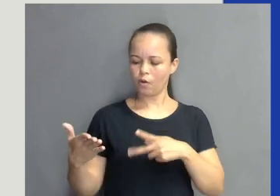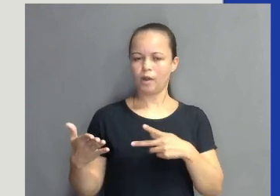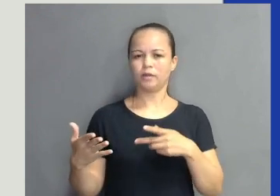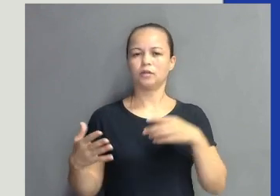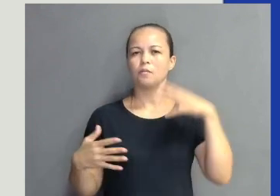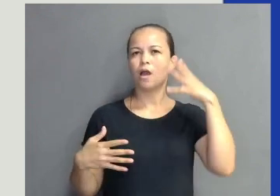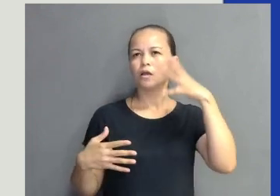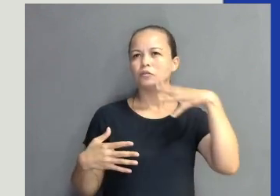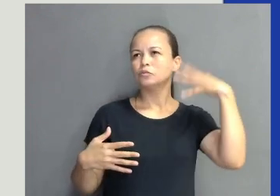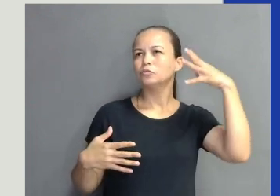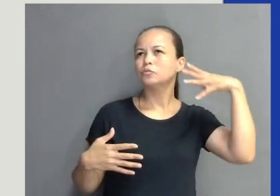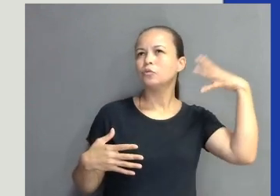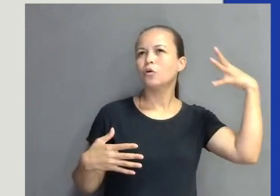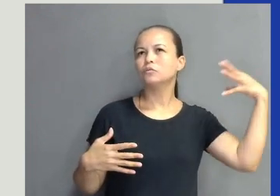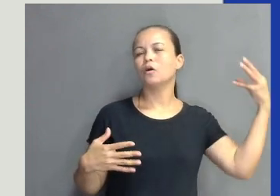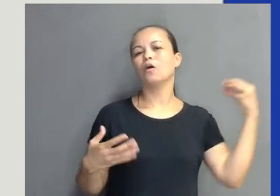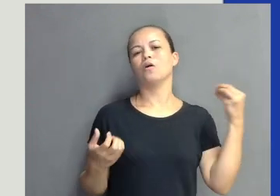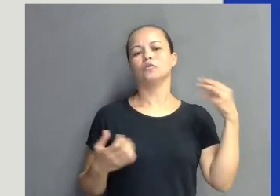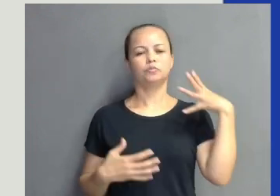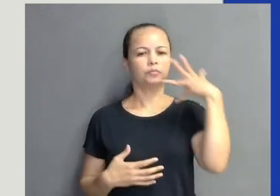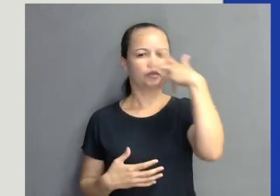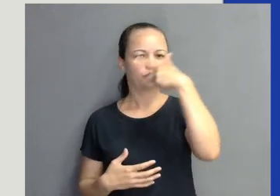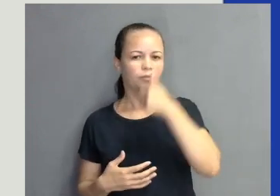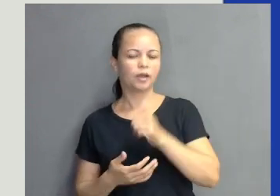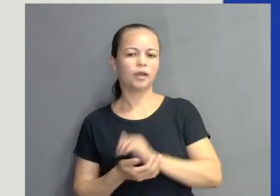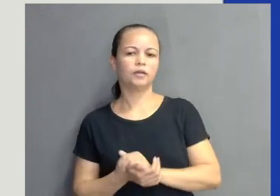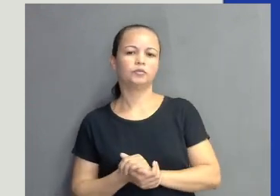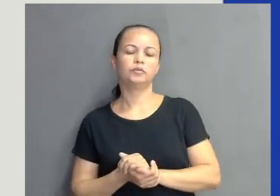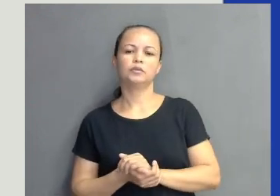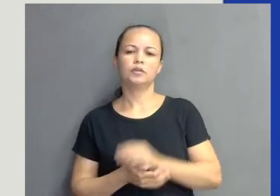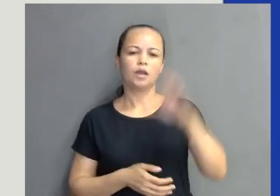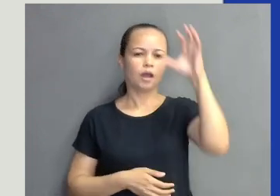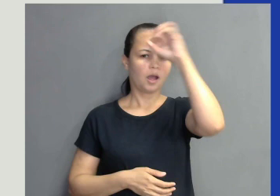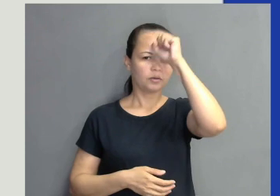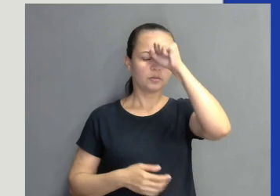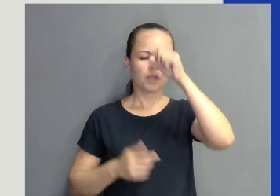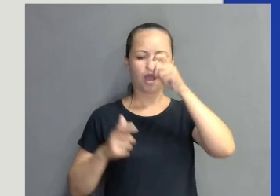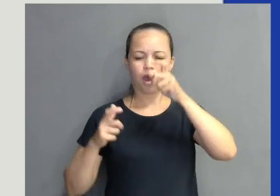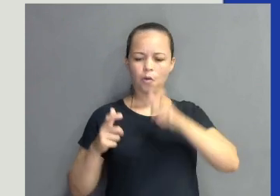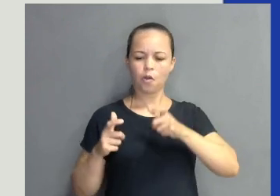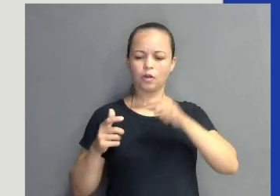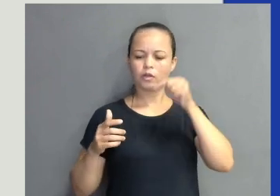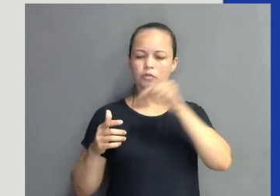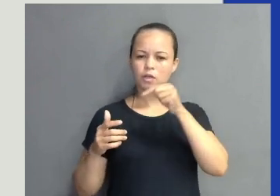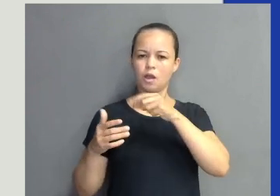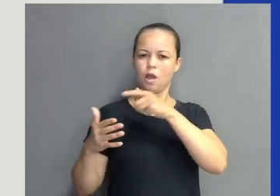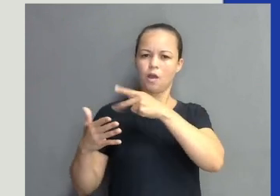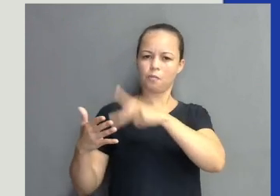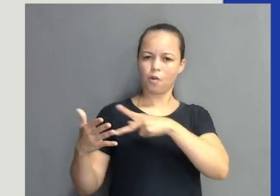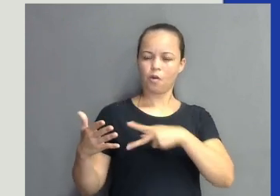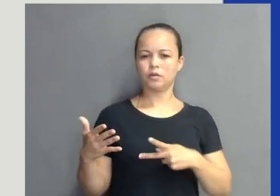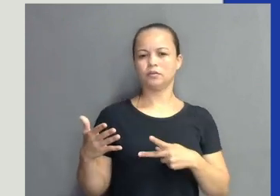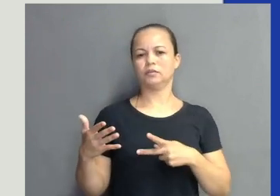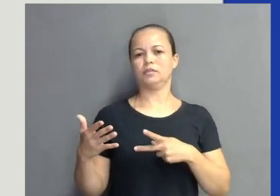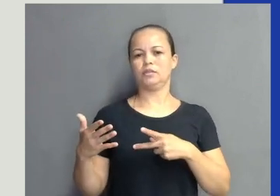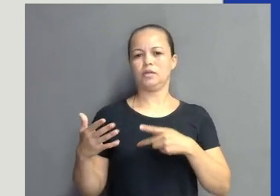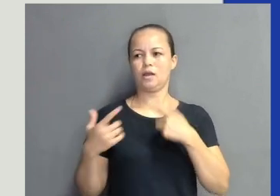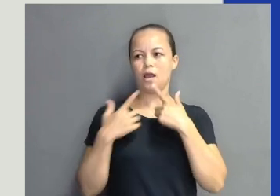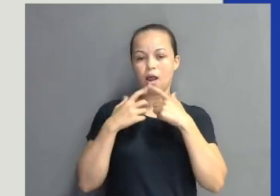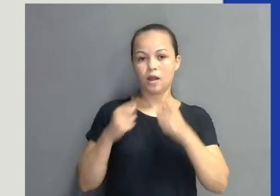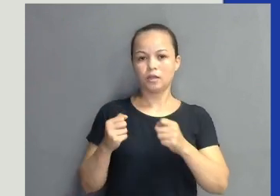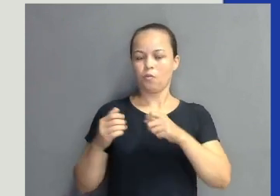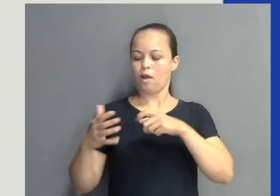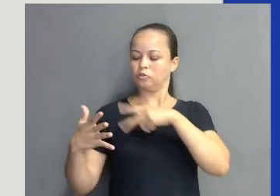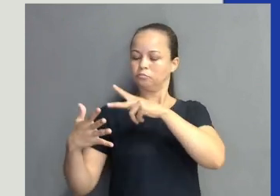Aprendemos também, né, a localizar em poesias os principais recursos da linguagem poética e a diferenciar tipos